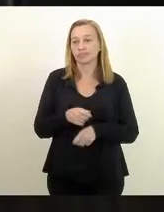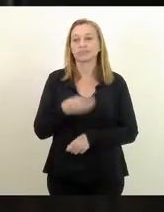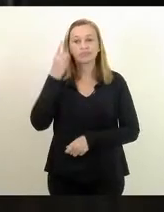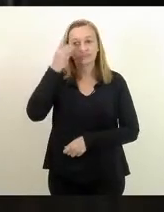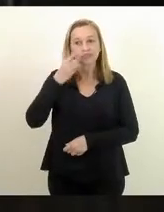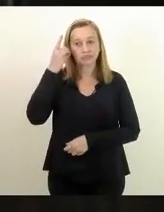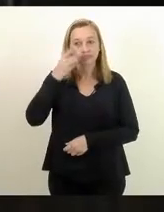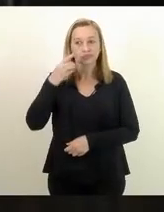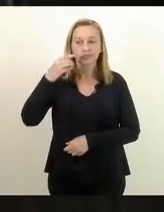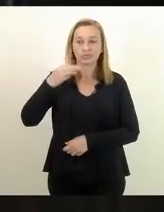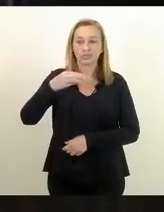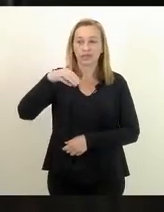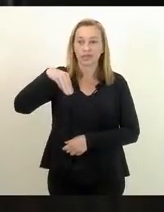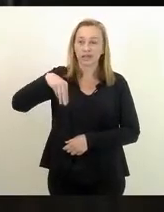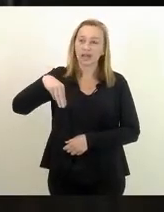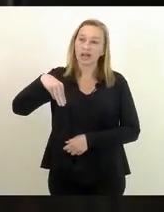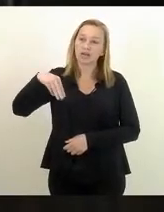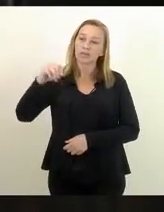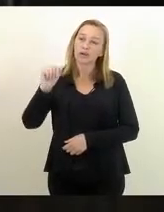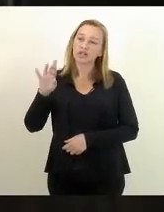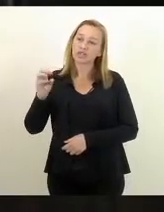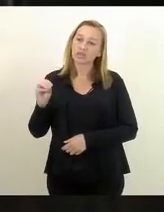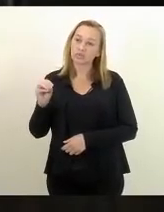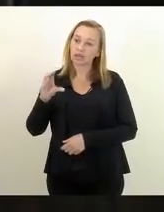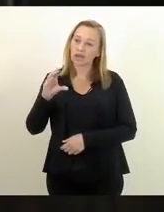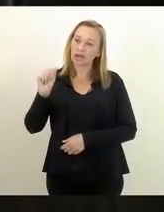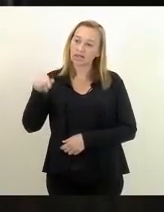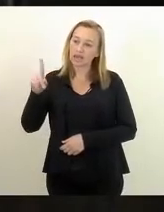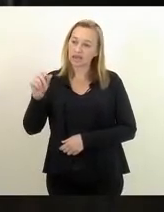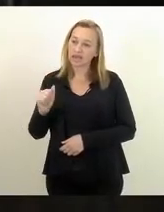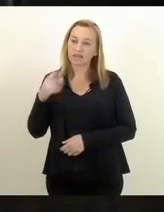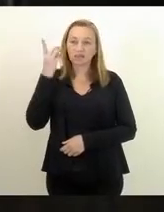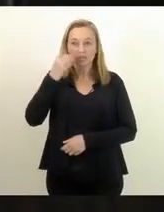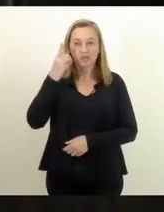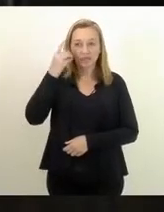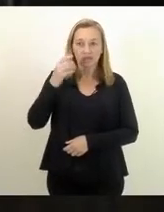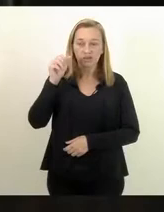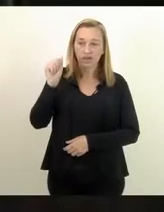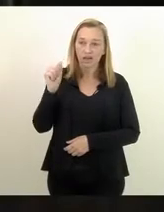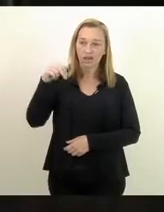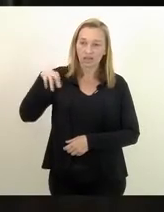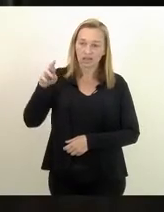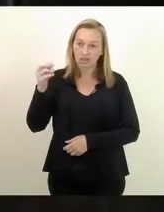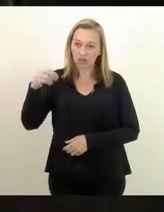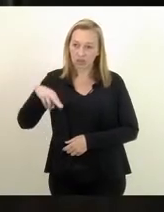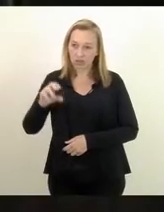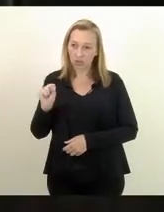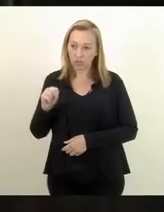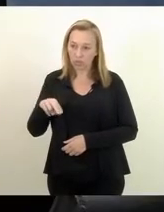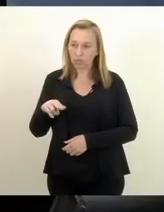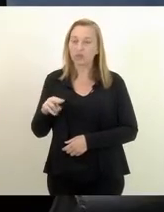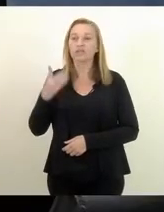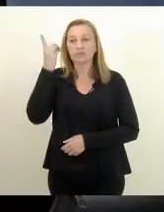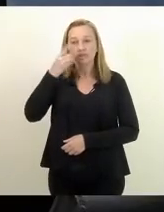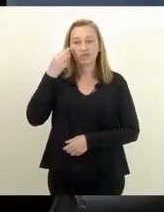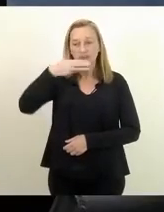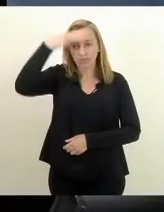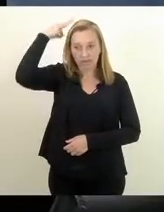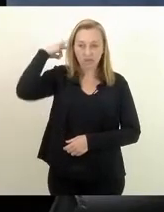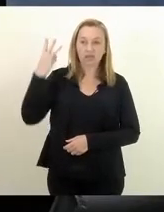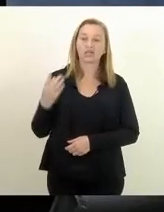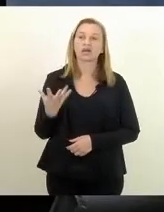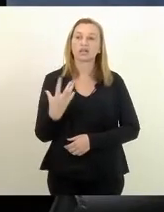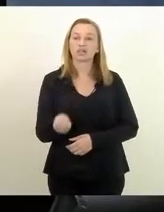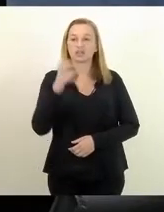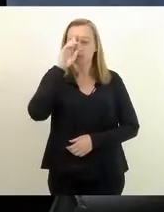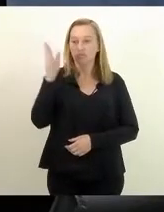Controlo, deputado Márcio Canella, deputado Andrés Alexandre, deputado Márcio Pacheco. Senhora Presidente, o parecer